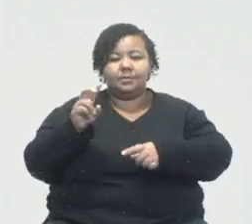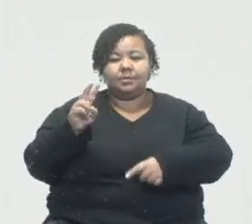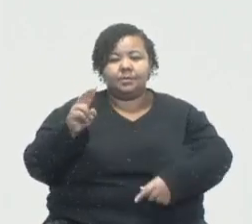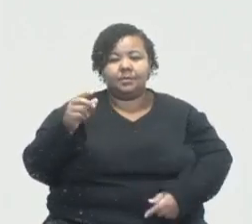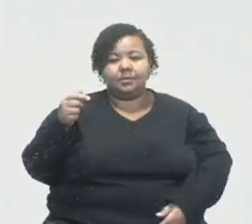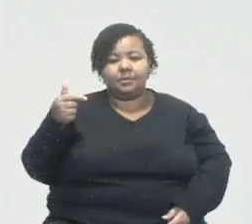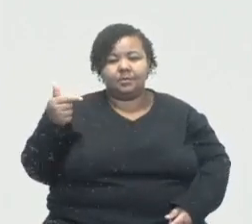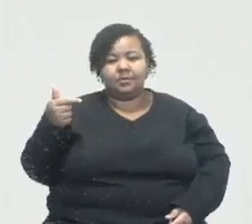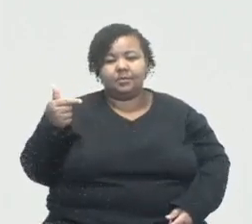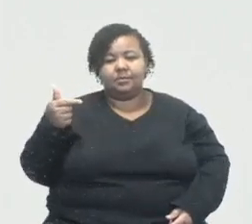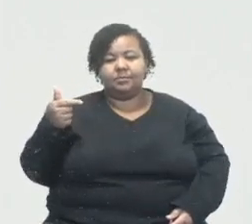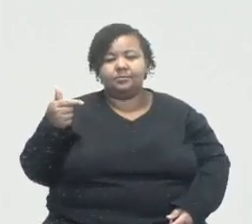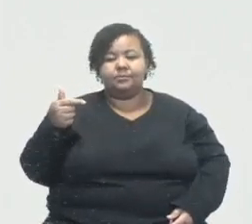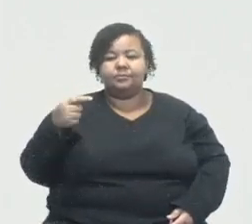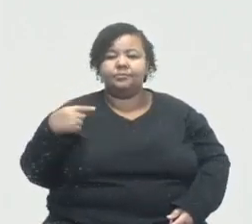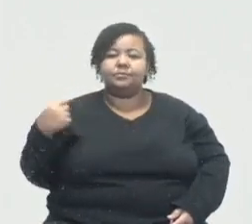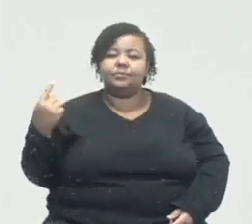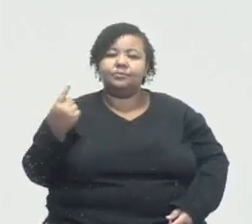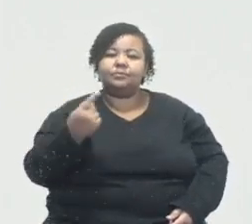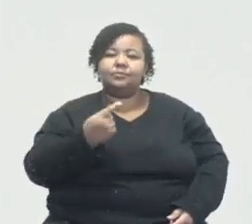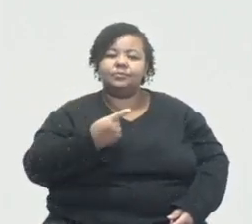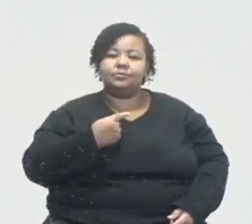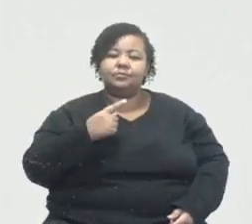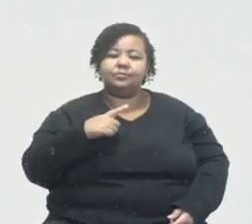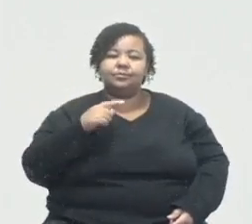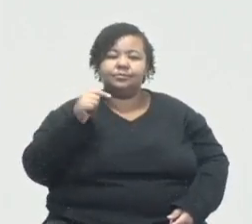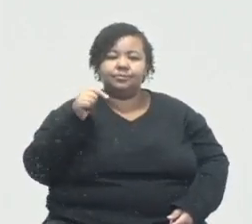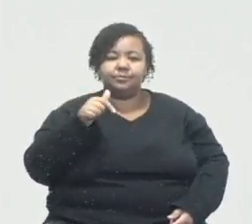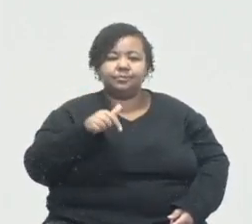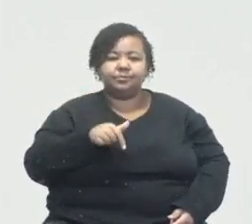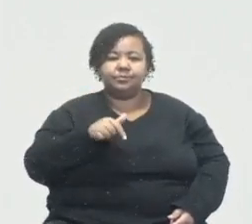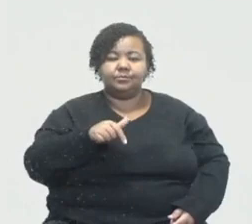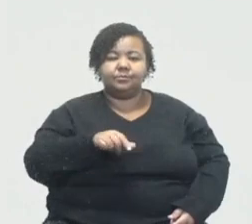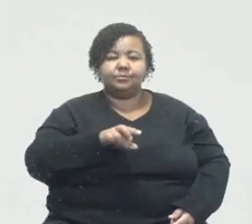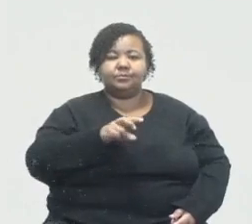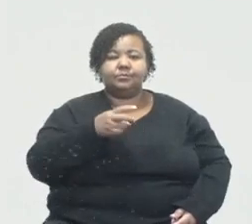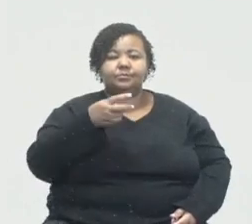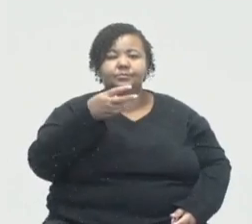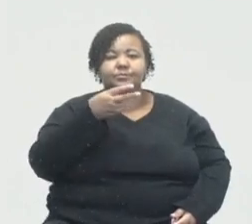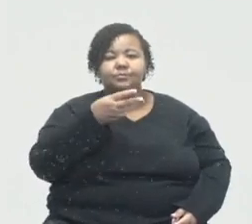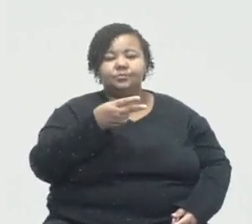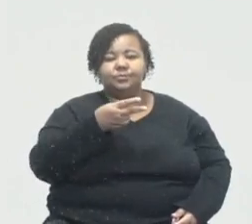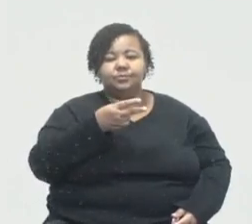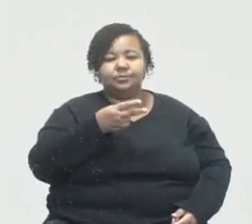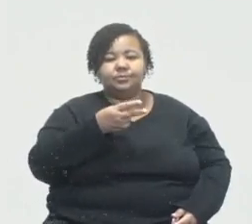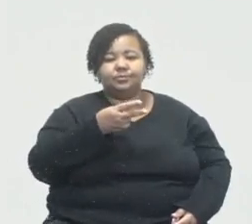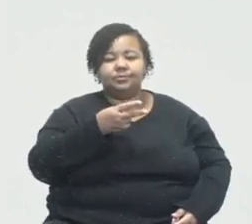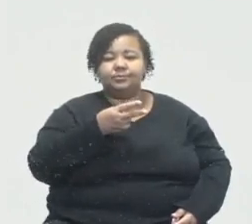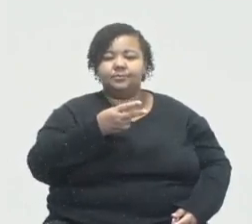V2. Então, nós temos aqui 2. Quem que é o V1?